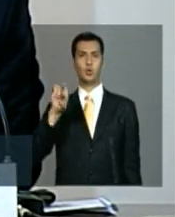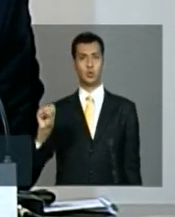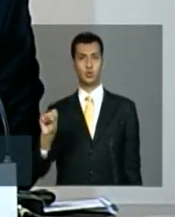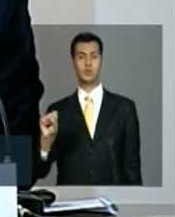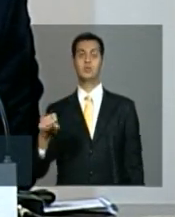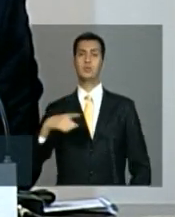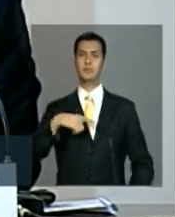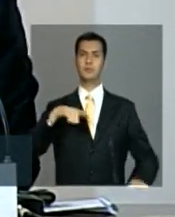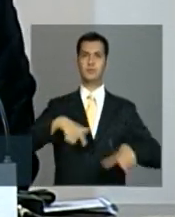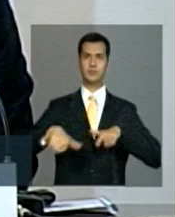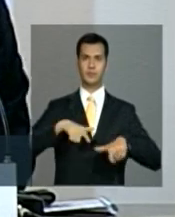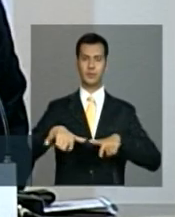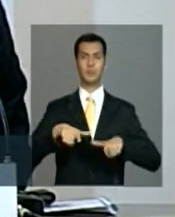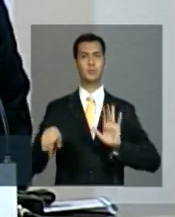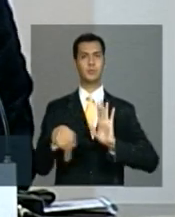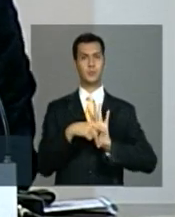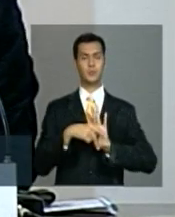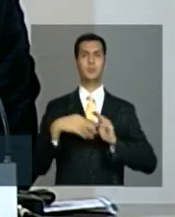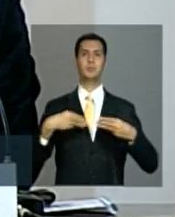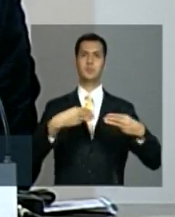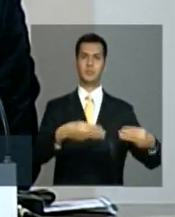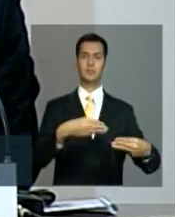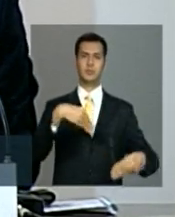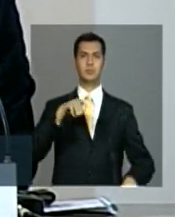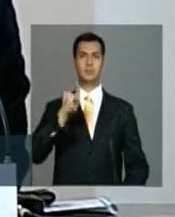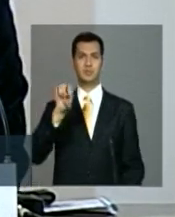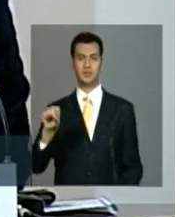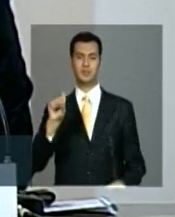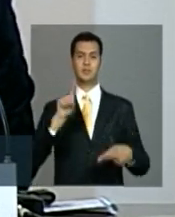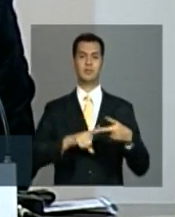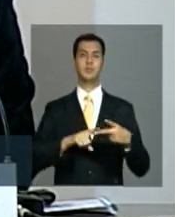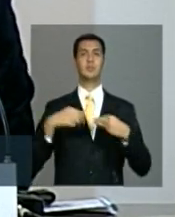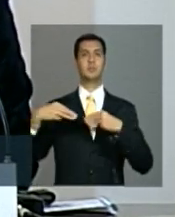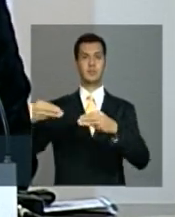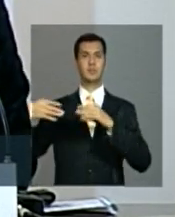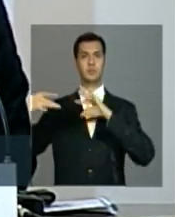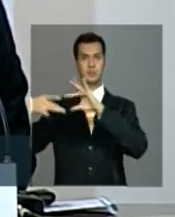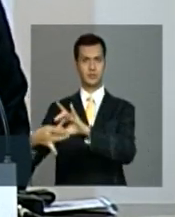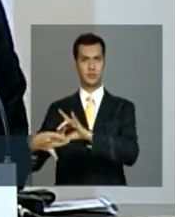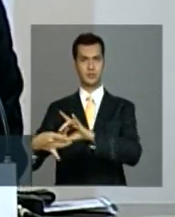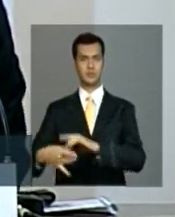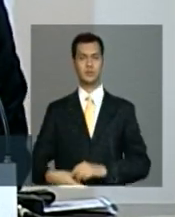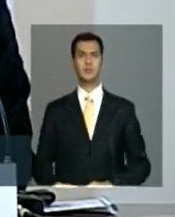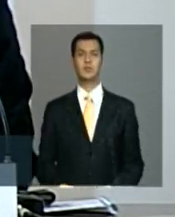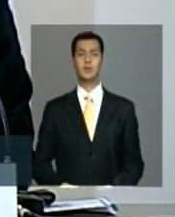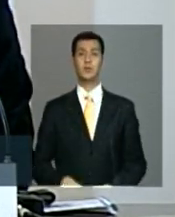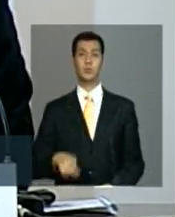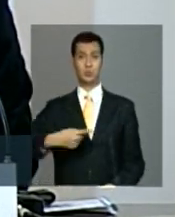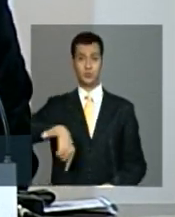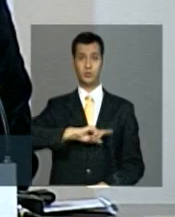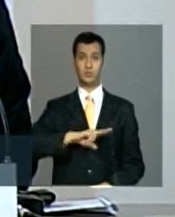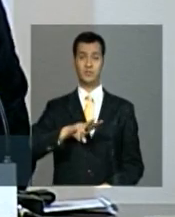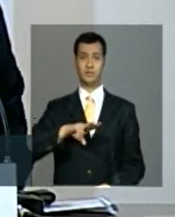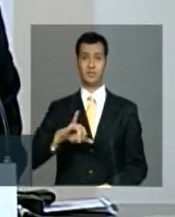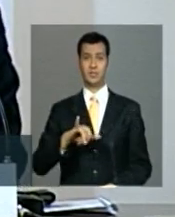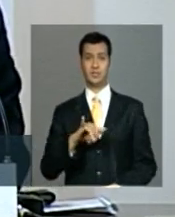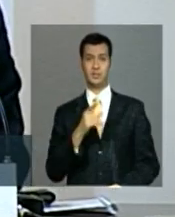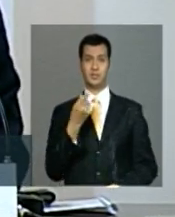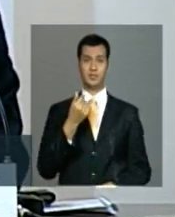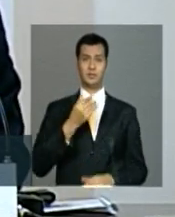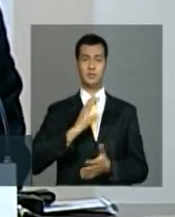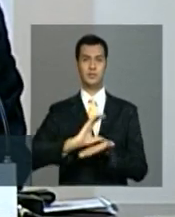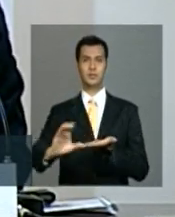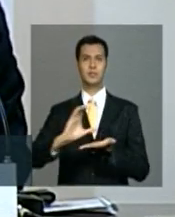Ministério de Desenvolvimento Social e pelo Ministério da Integração nós vamos investir até